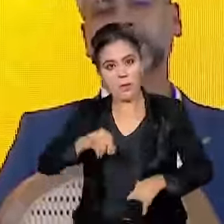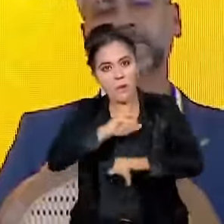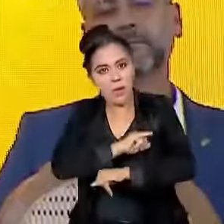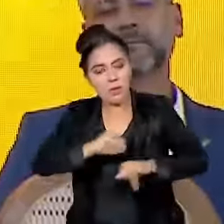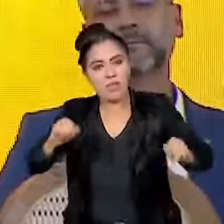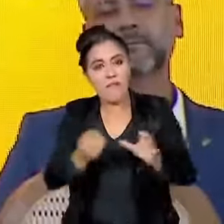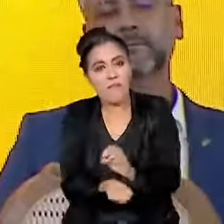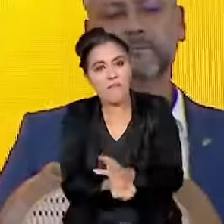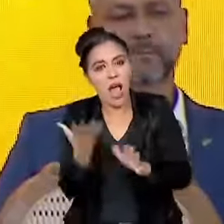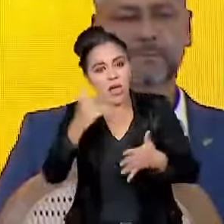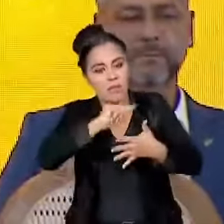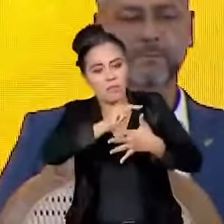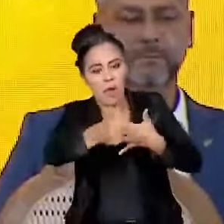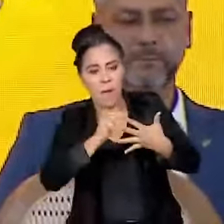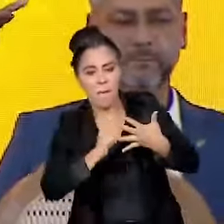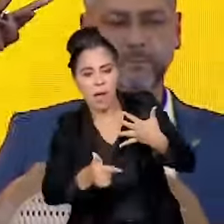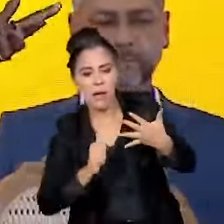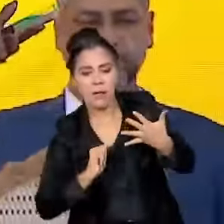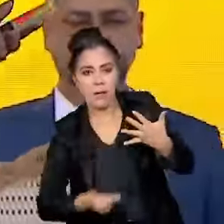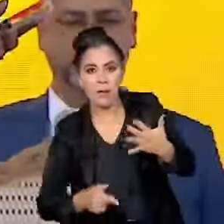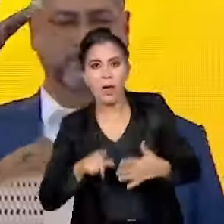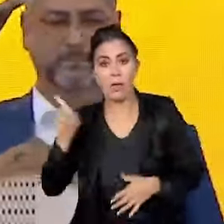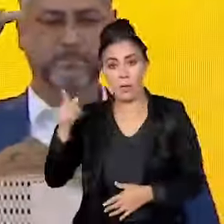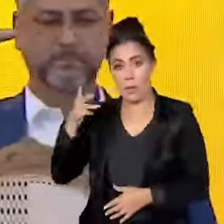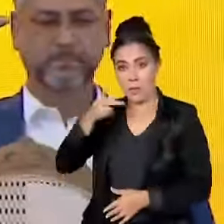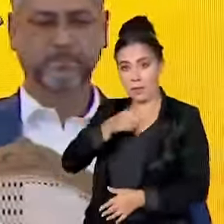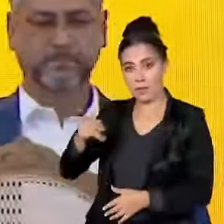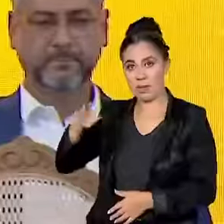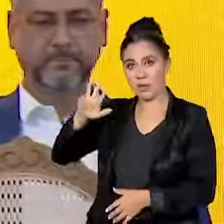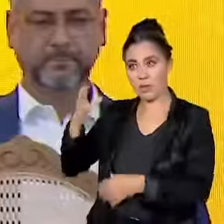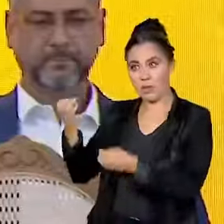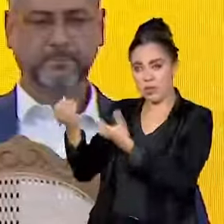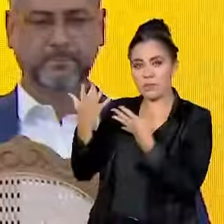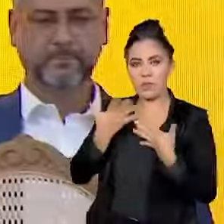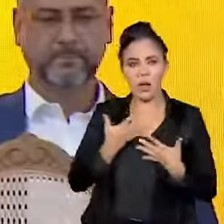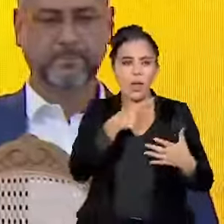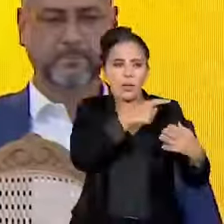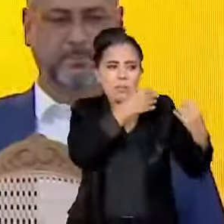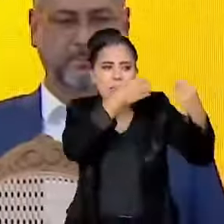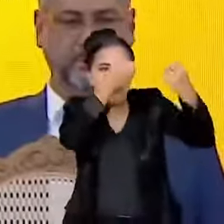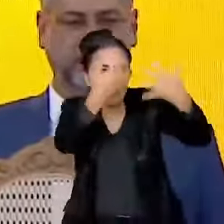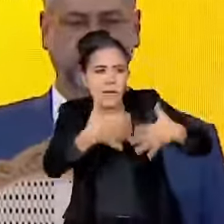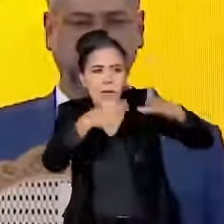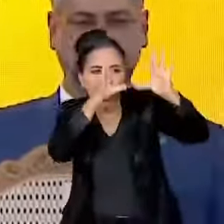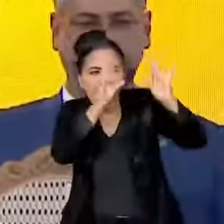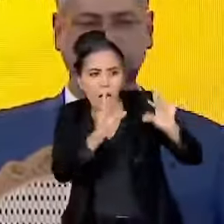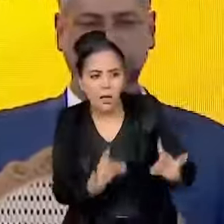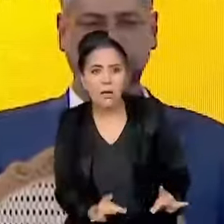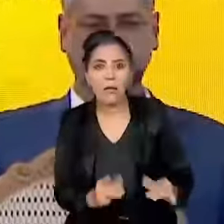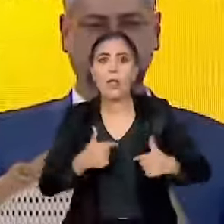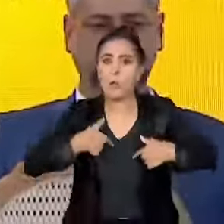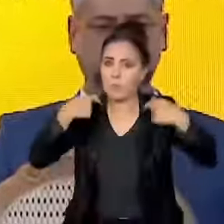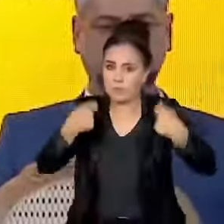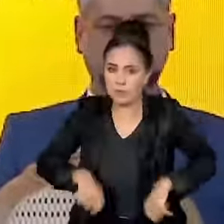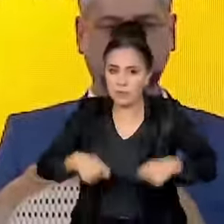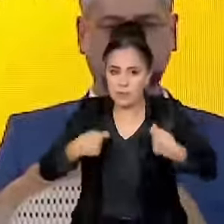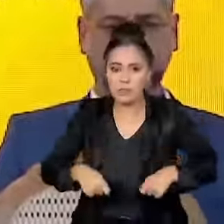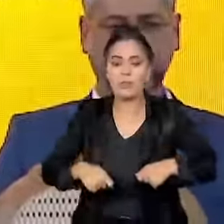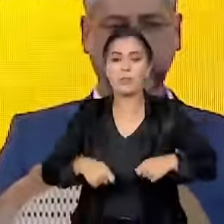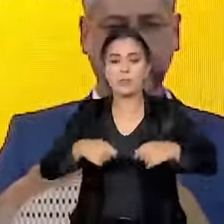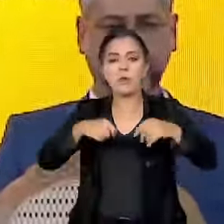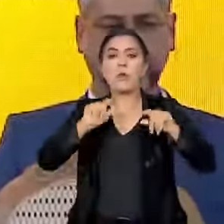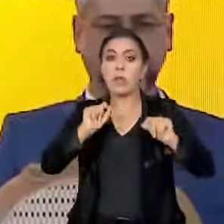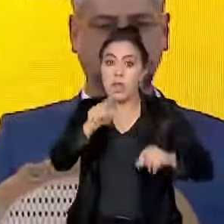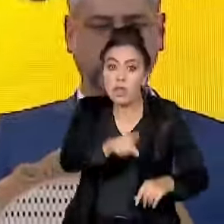de ações e o presidente falou, explica direitinho, mas a gente precisa e eu preciso que depois de explicado,